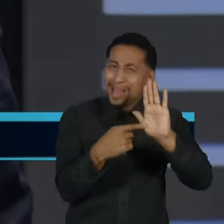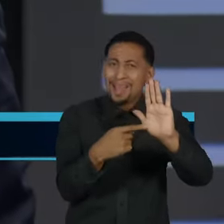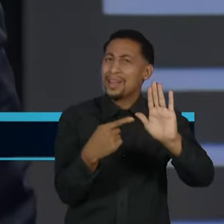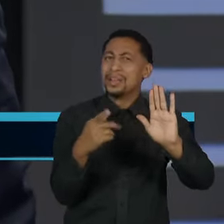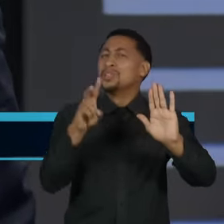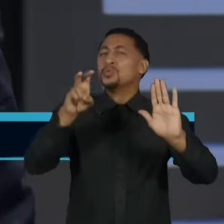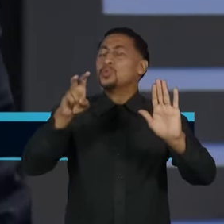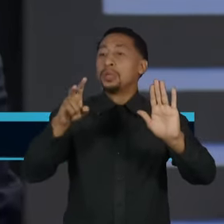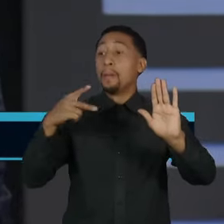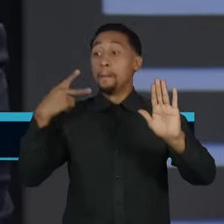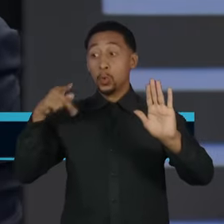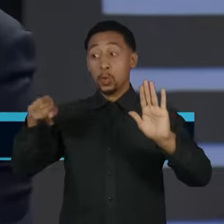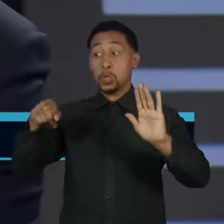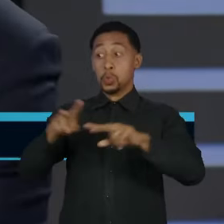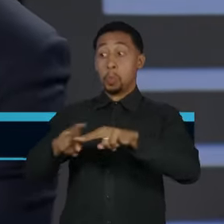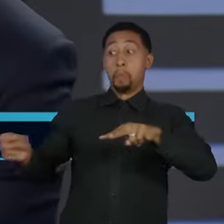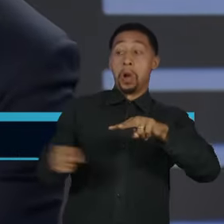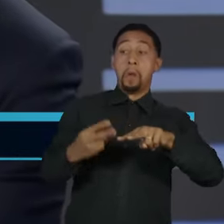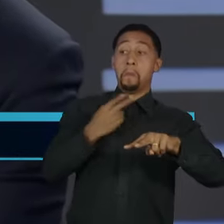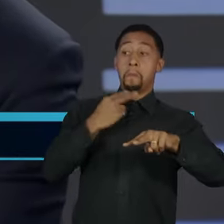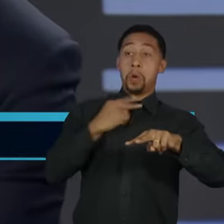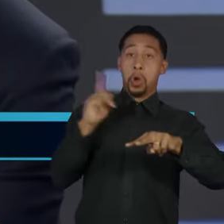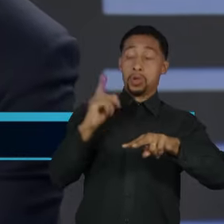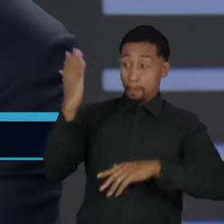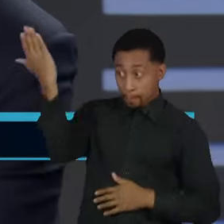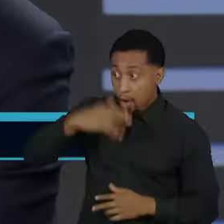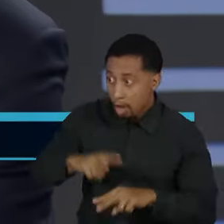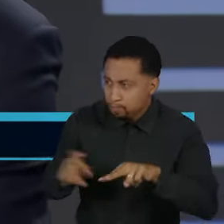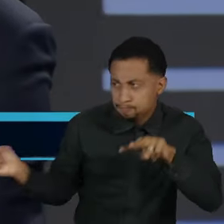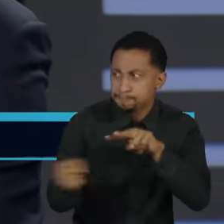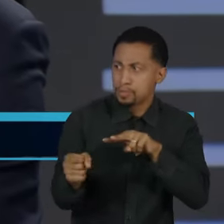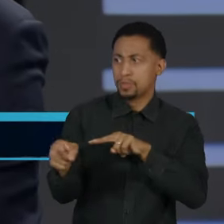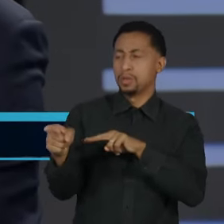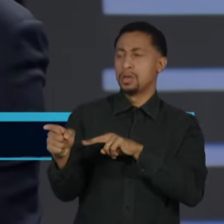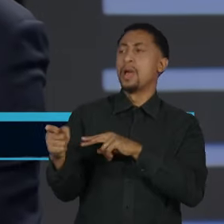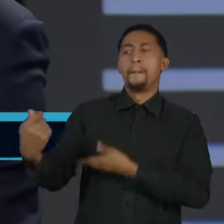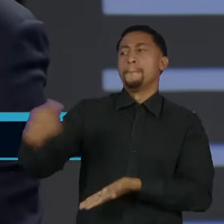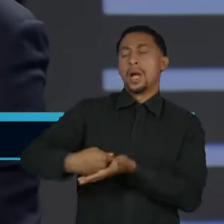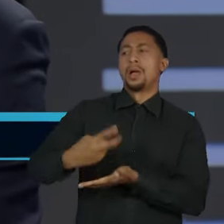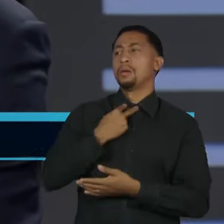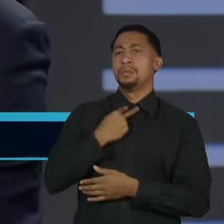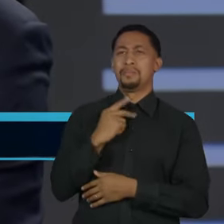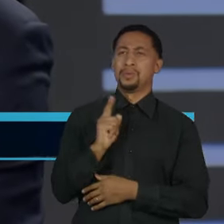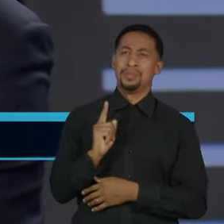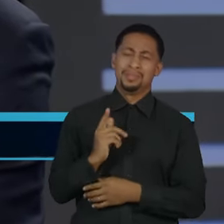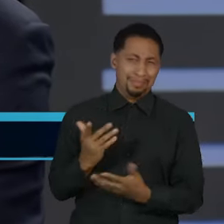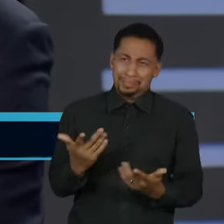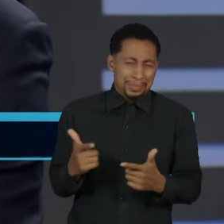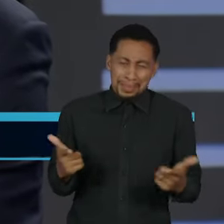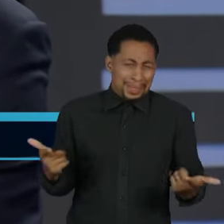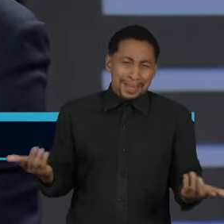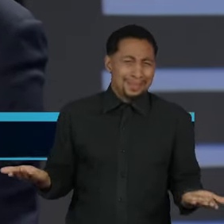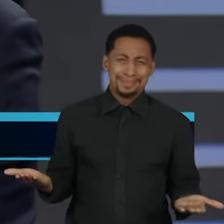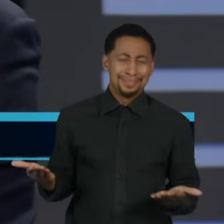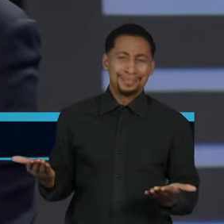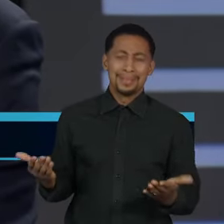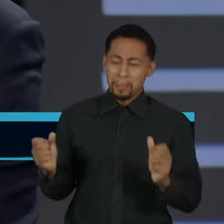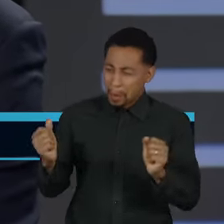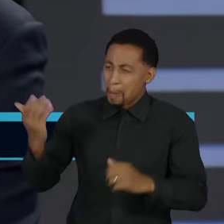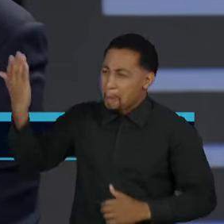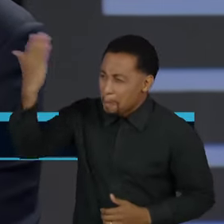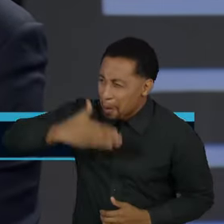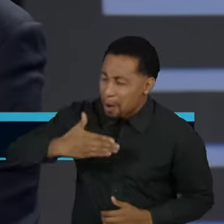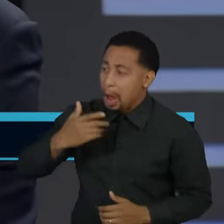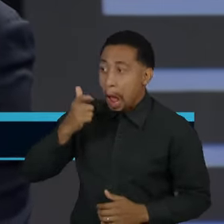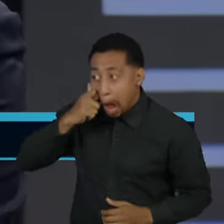fazendo uma atuação lógica, normal, no parlamento, comete um crime inafiançável. certo? Em flagrante, o que for. Porque o máximo